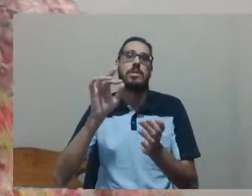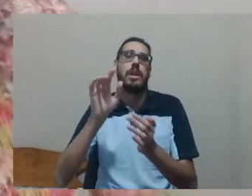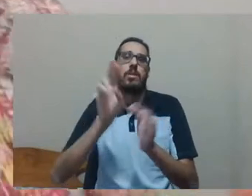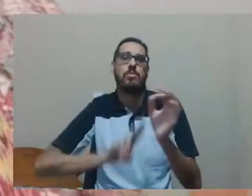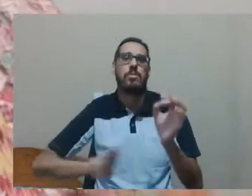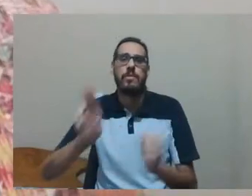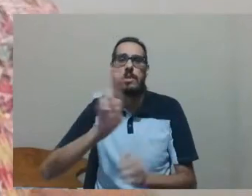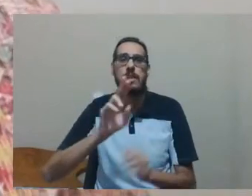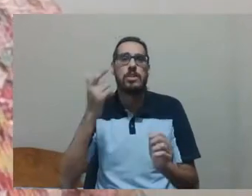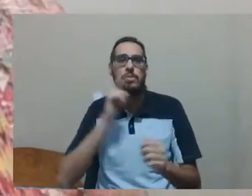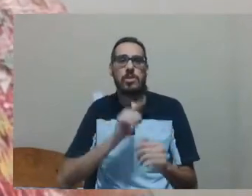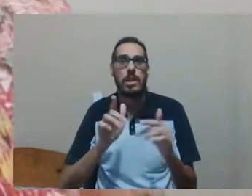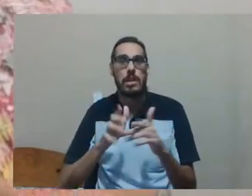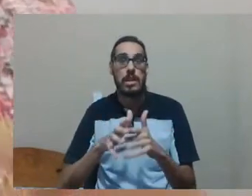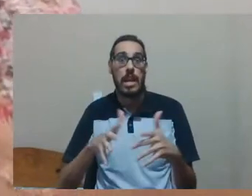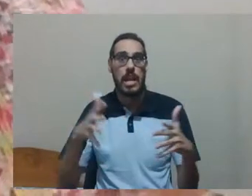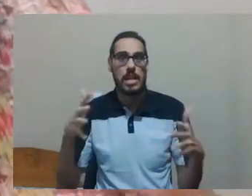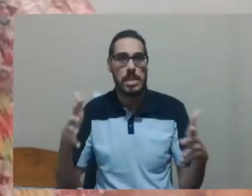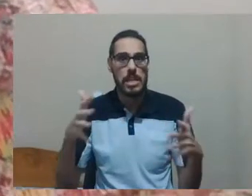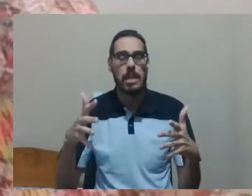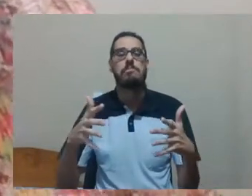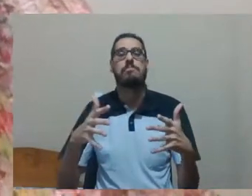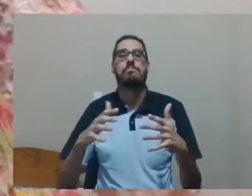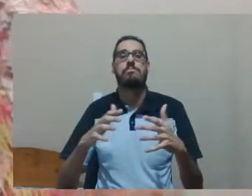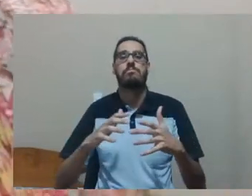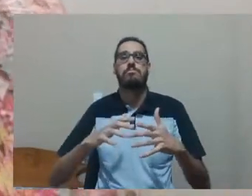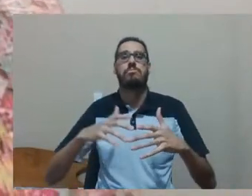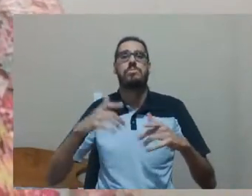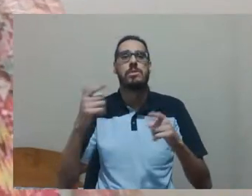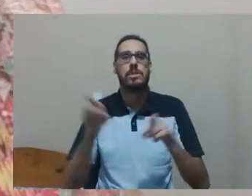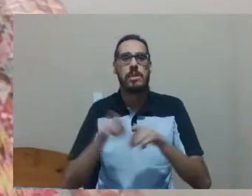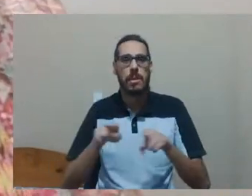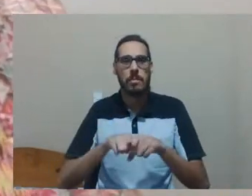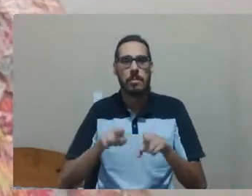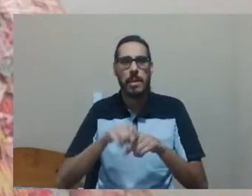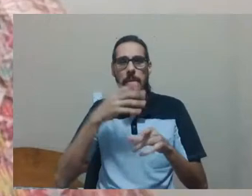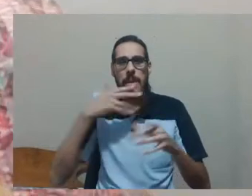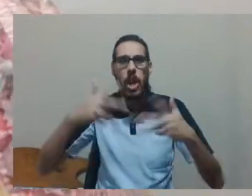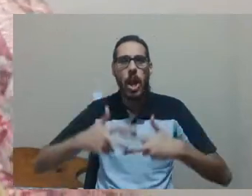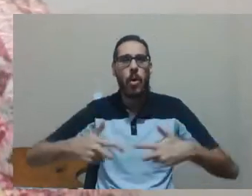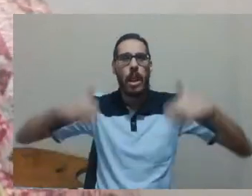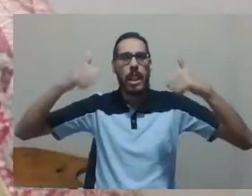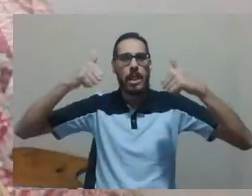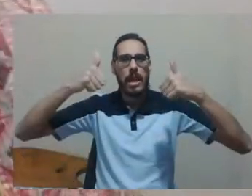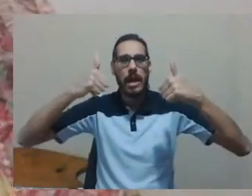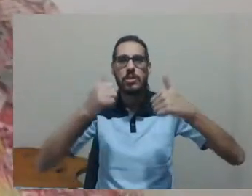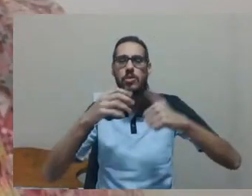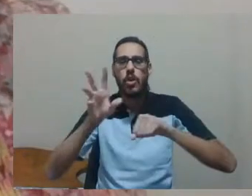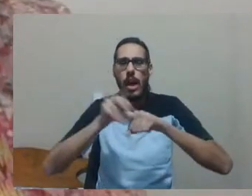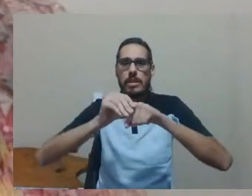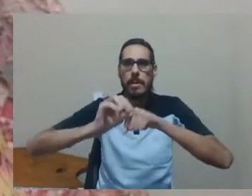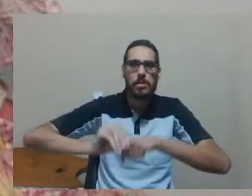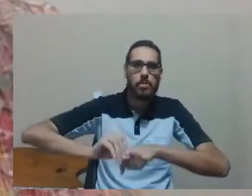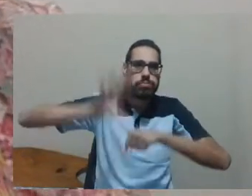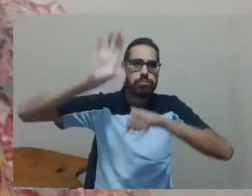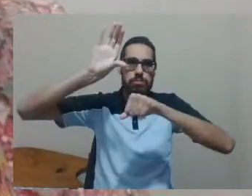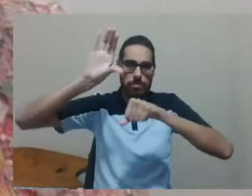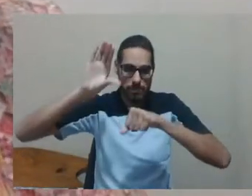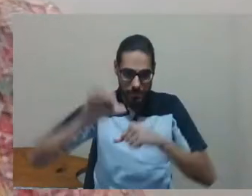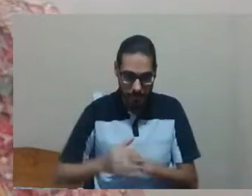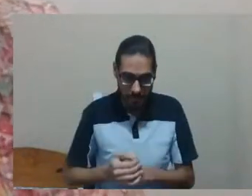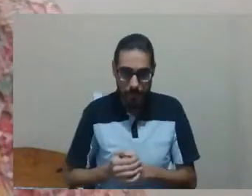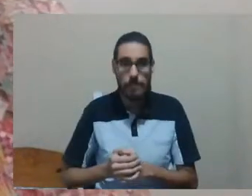com qualidade, possa mover a fronteira do conhecimento, né? E eu coloco,